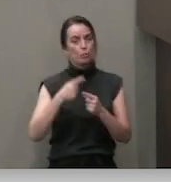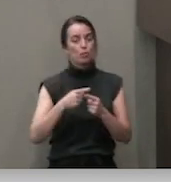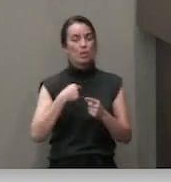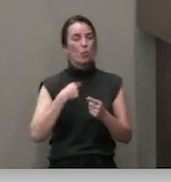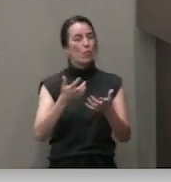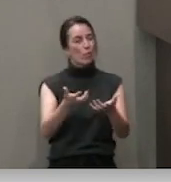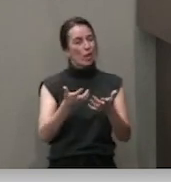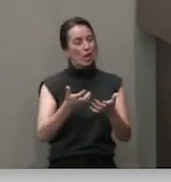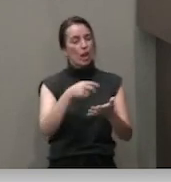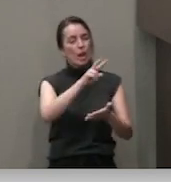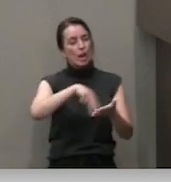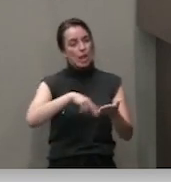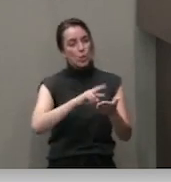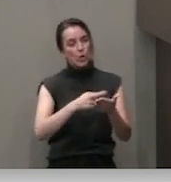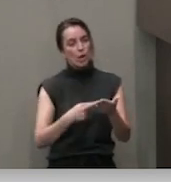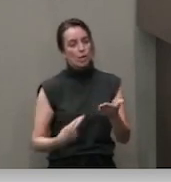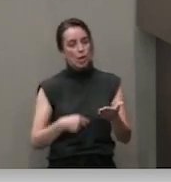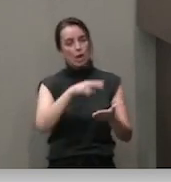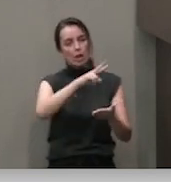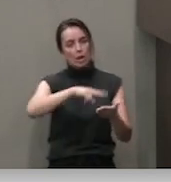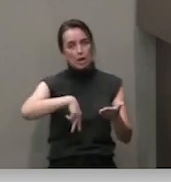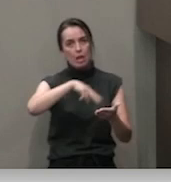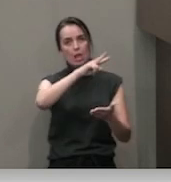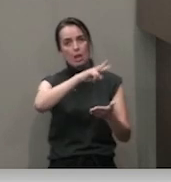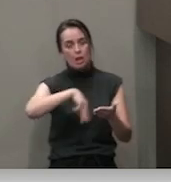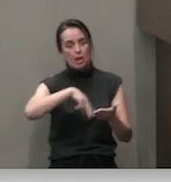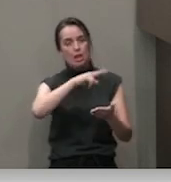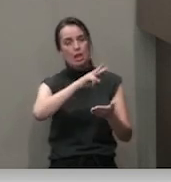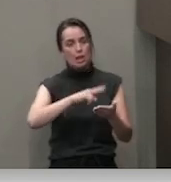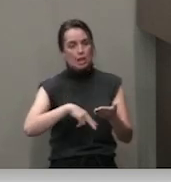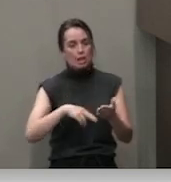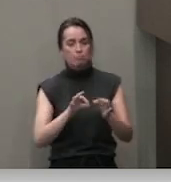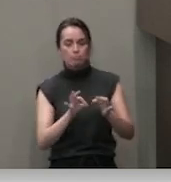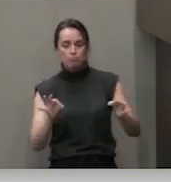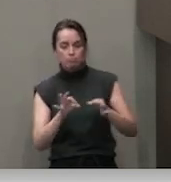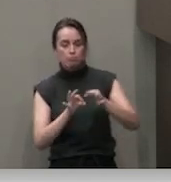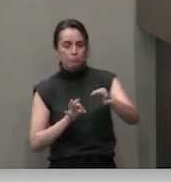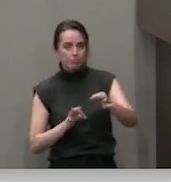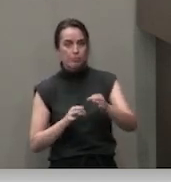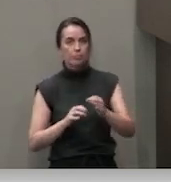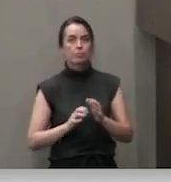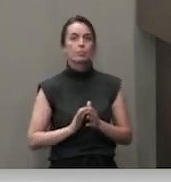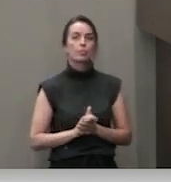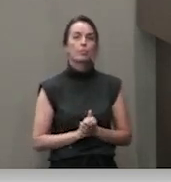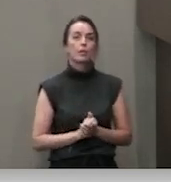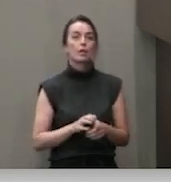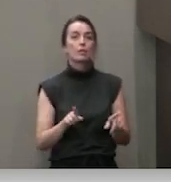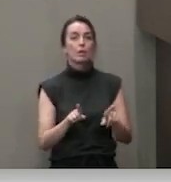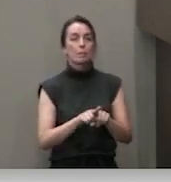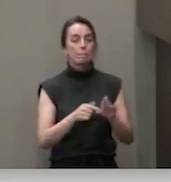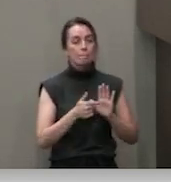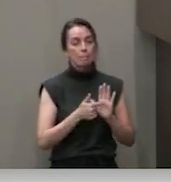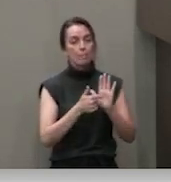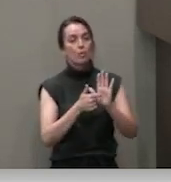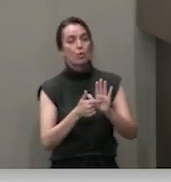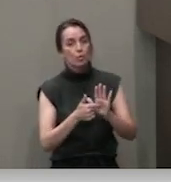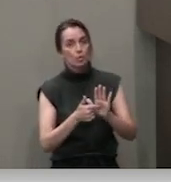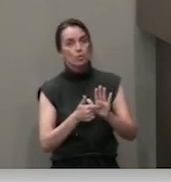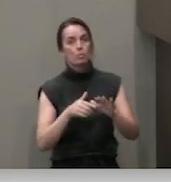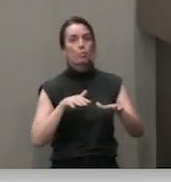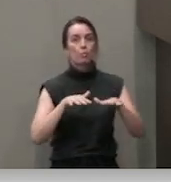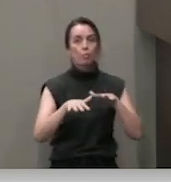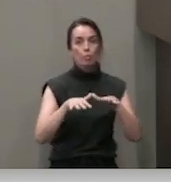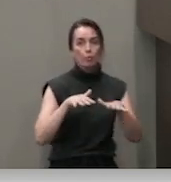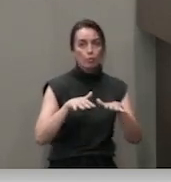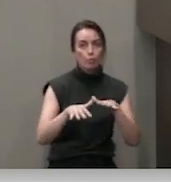ler verificar ali tem todas as especificações as metragens e eu quero mostrar também o movimento que a câmara tá tendo não